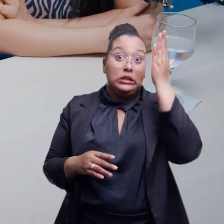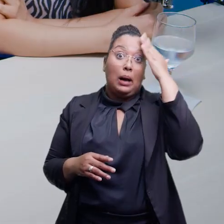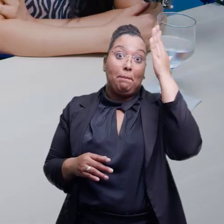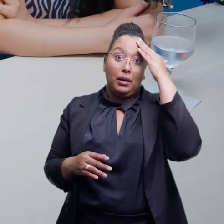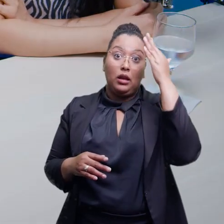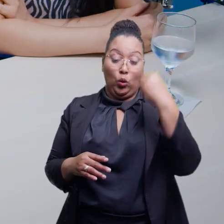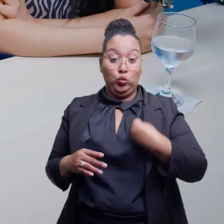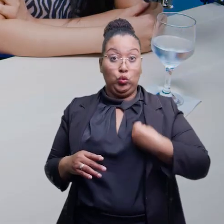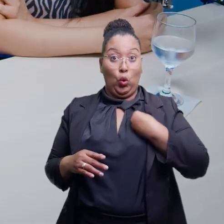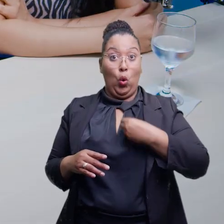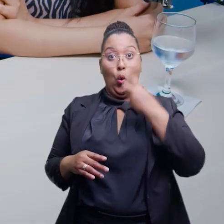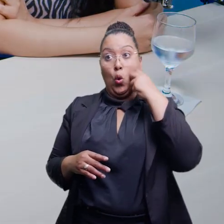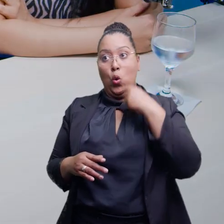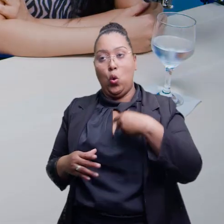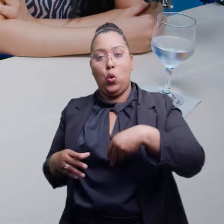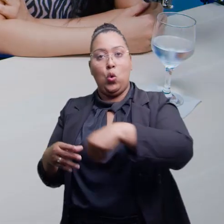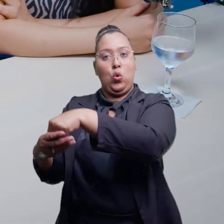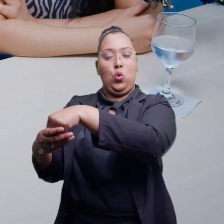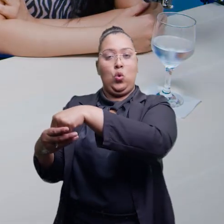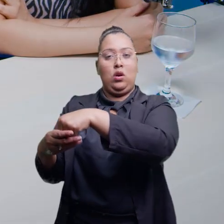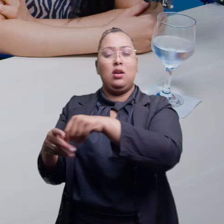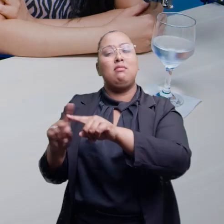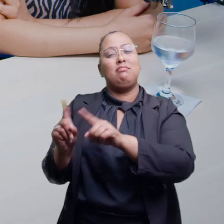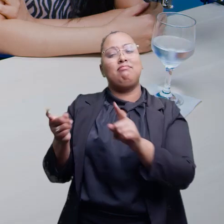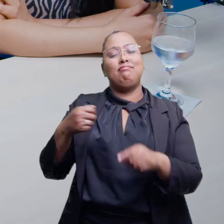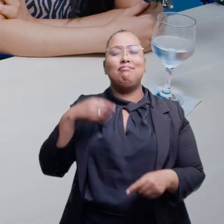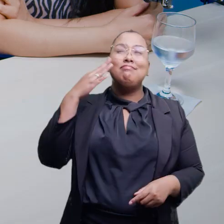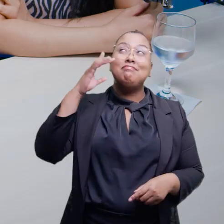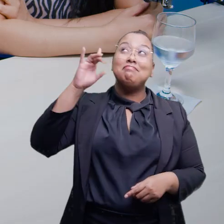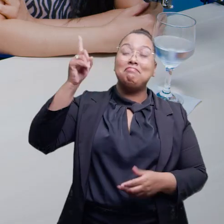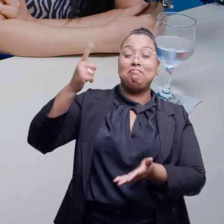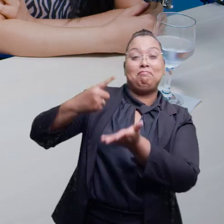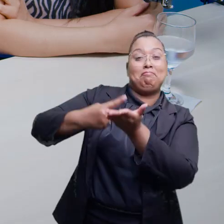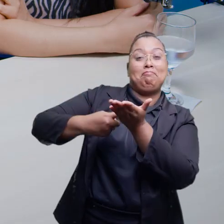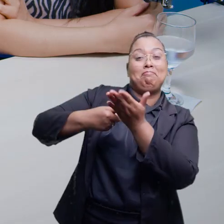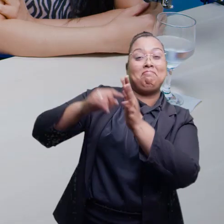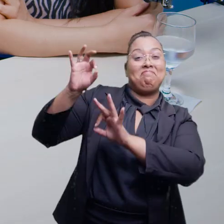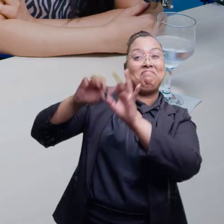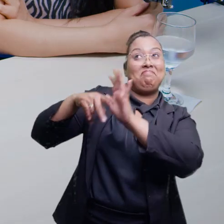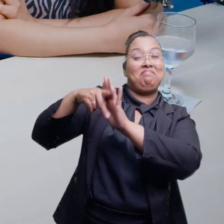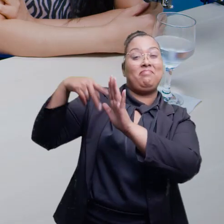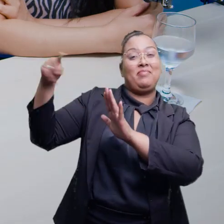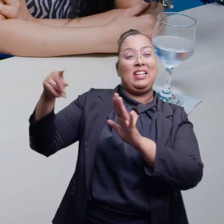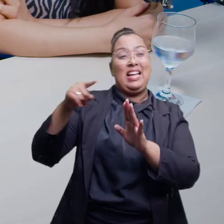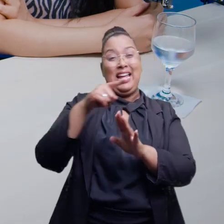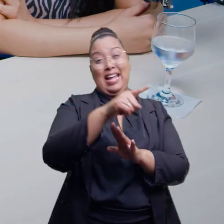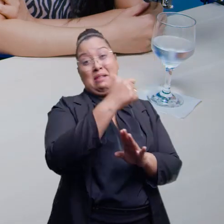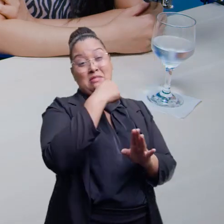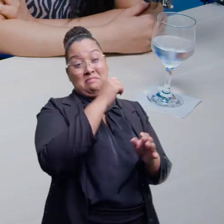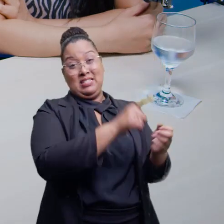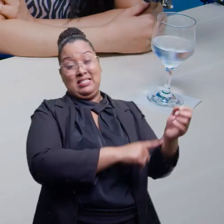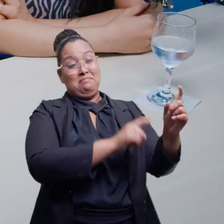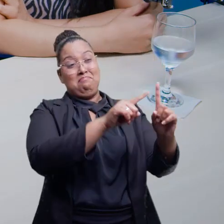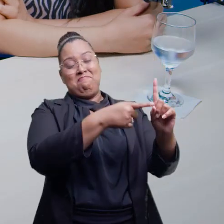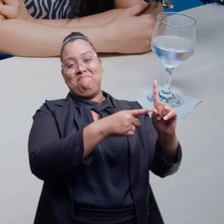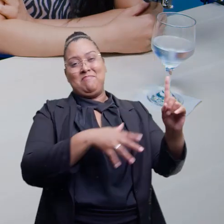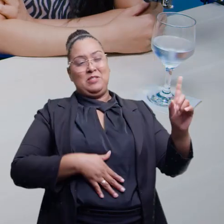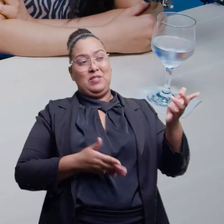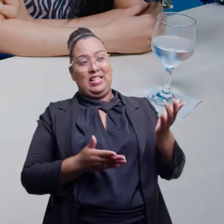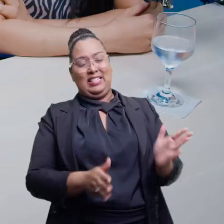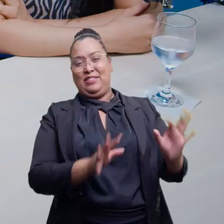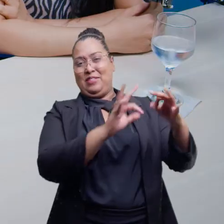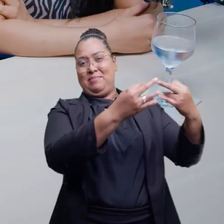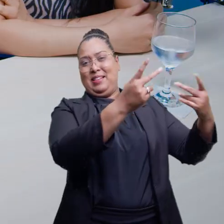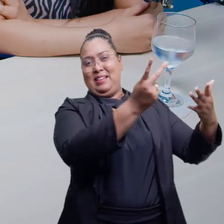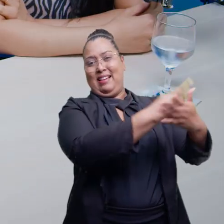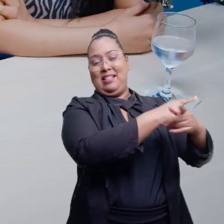sendo adotada, mas eu sempre confiava que era Deus que tinha um propósito maior, que eu só nasci na barriga errada, mas